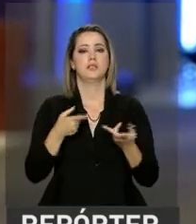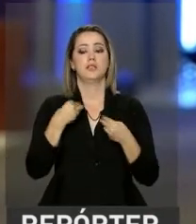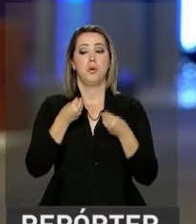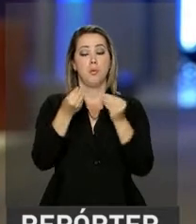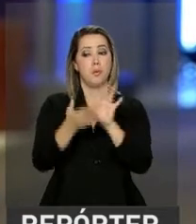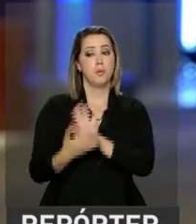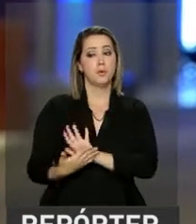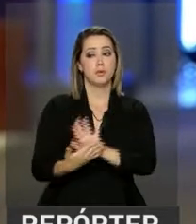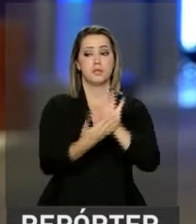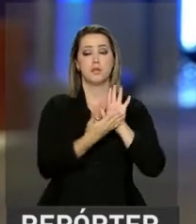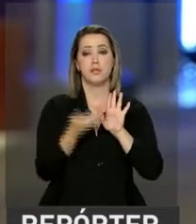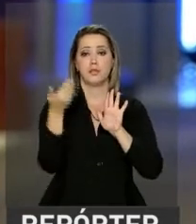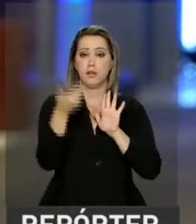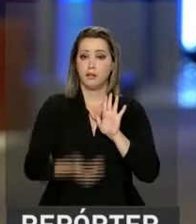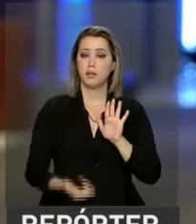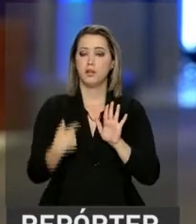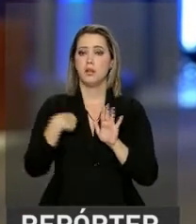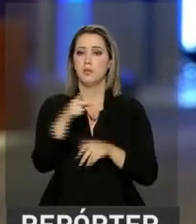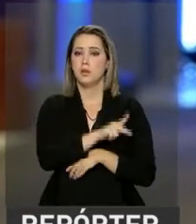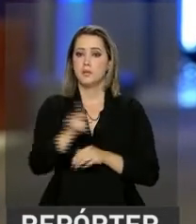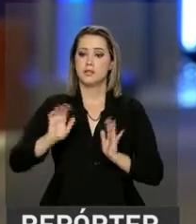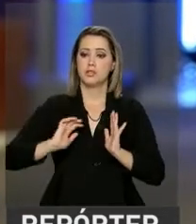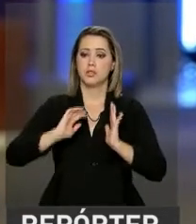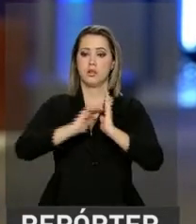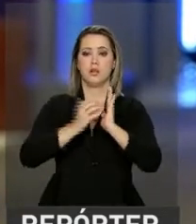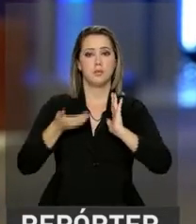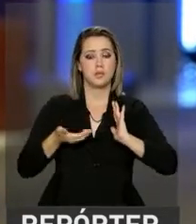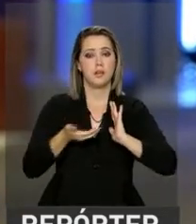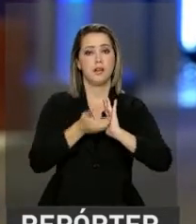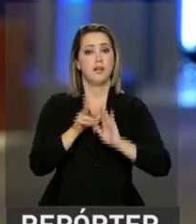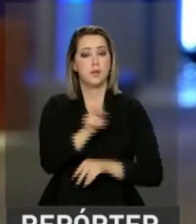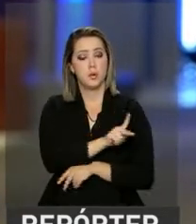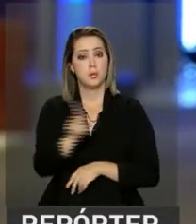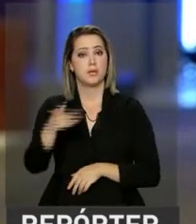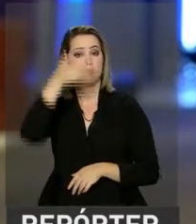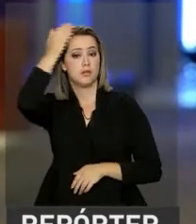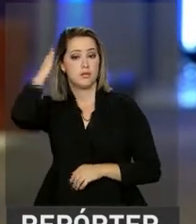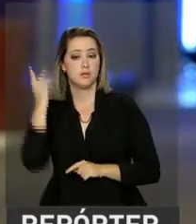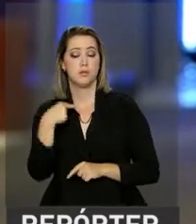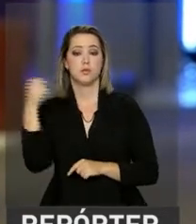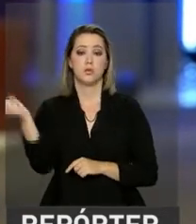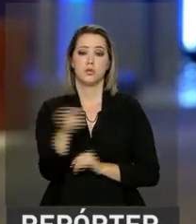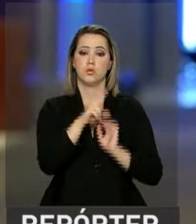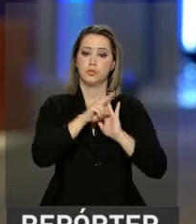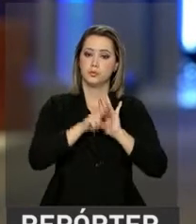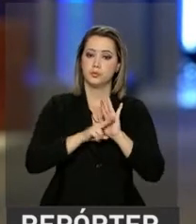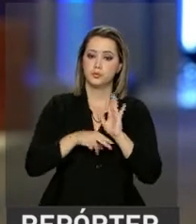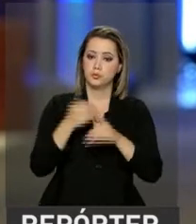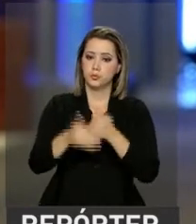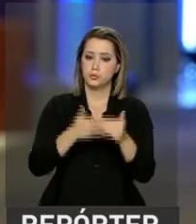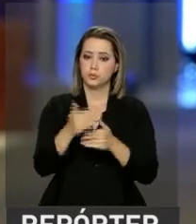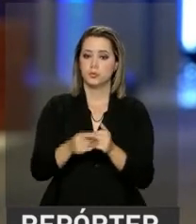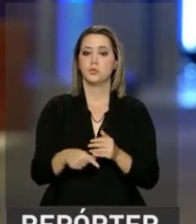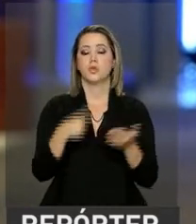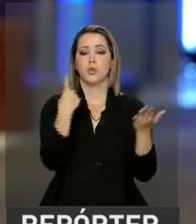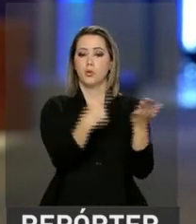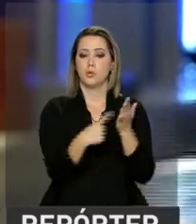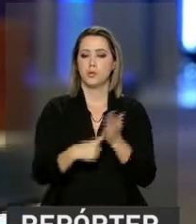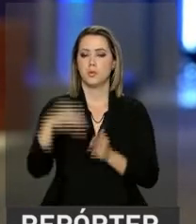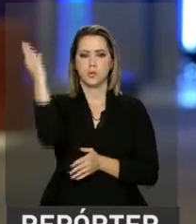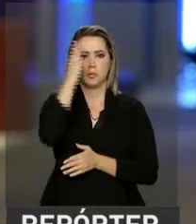expressada aqui pelo presidente da Câmara, pelo presidente do Senado e pelo presidente da República, de que as reformas avançarão e que são a agenda do